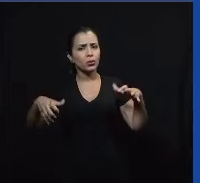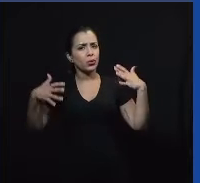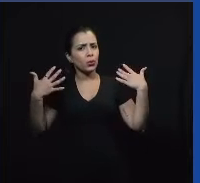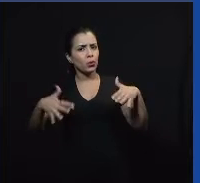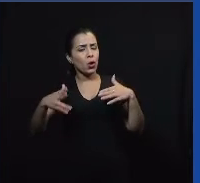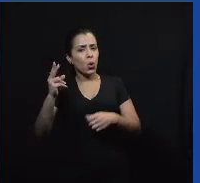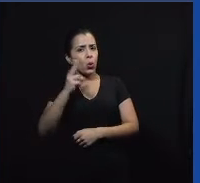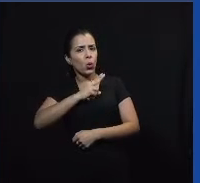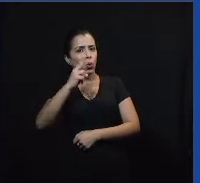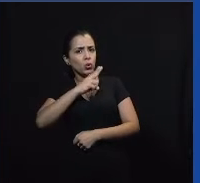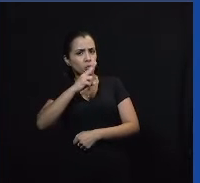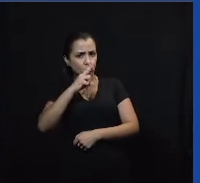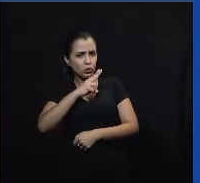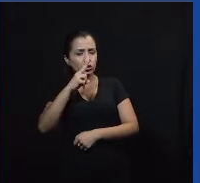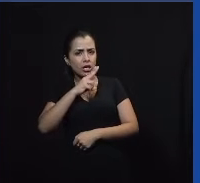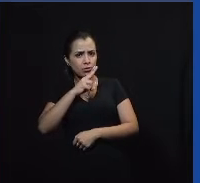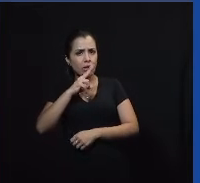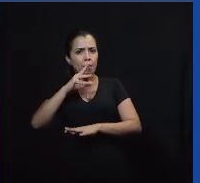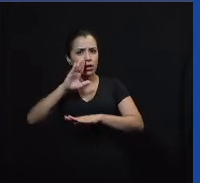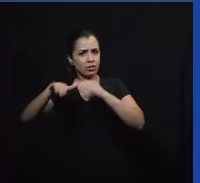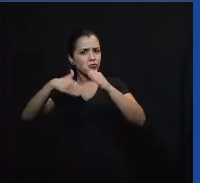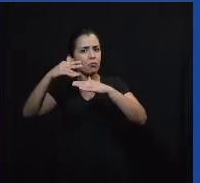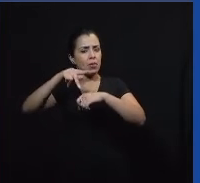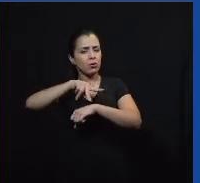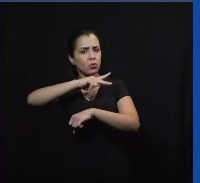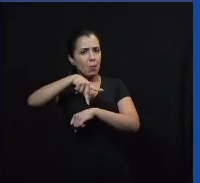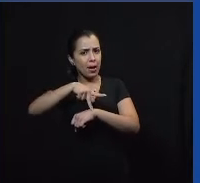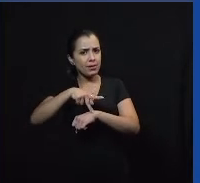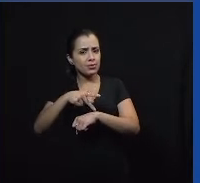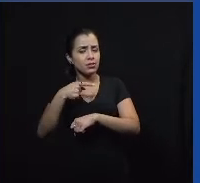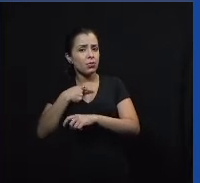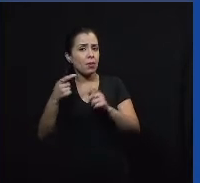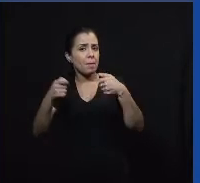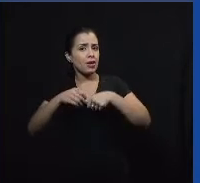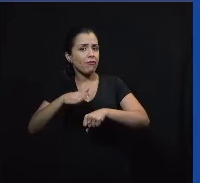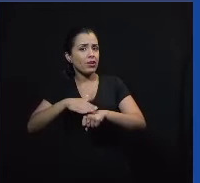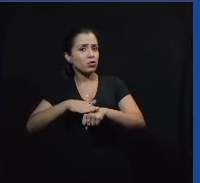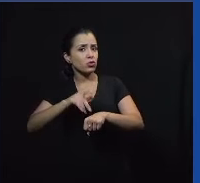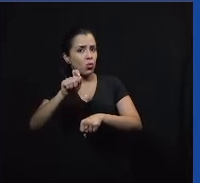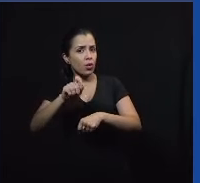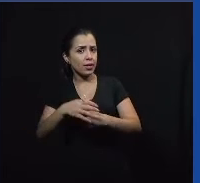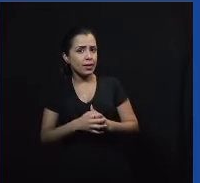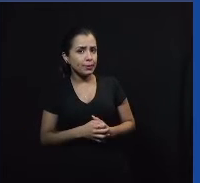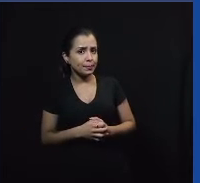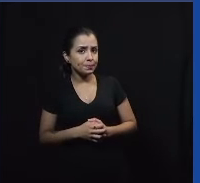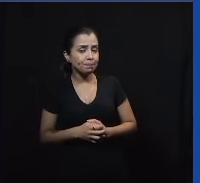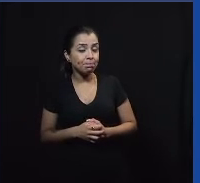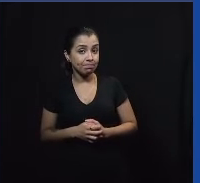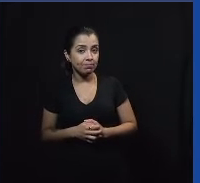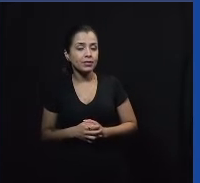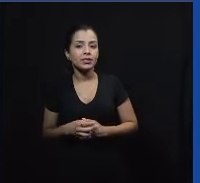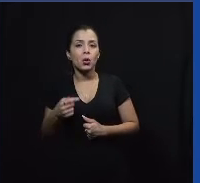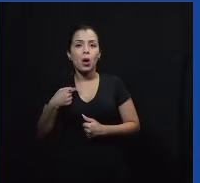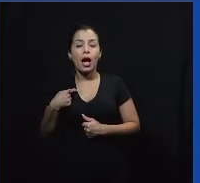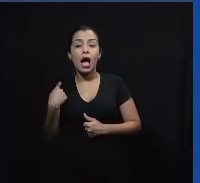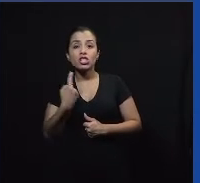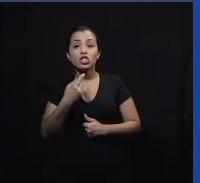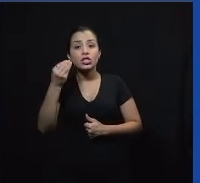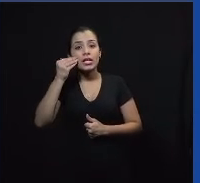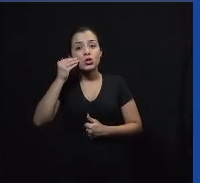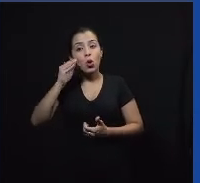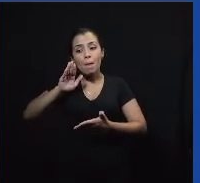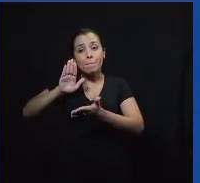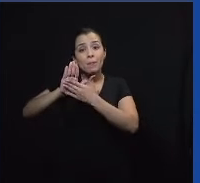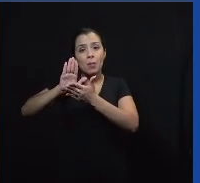gargalo para o desenvolvimento do país. O que que eu posso fazer? E a gente quis trazer aqui propostas de organizações